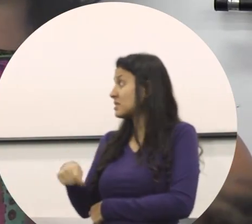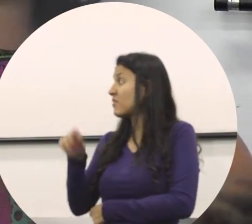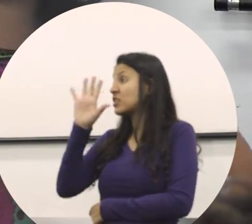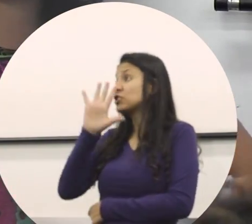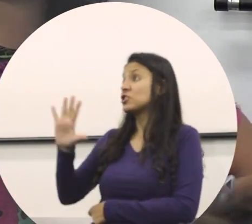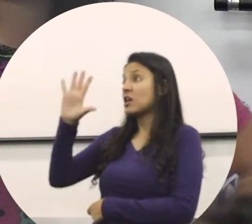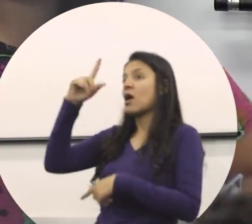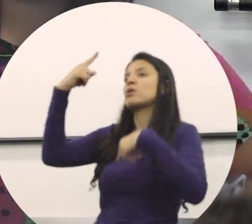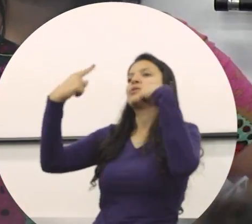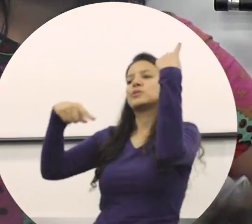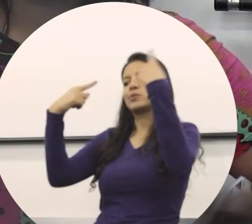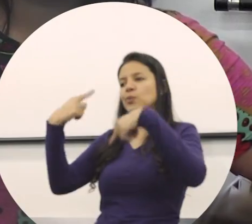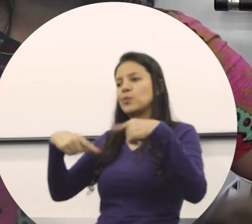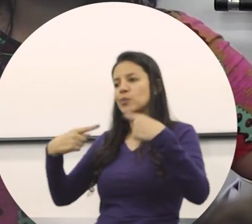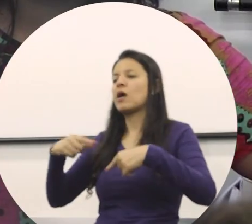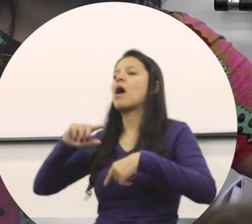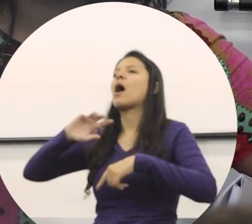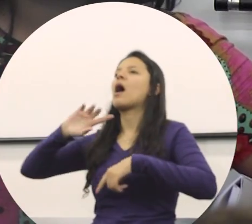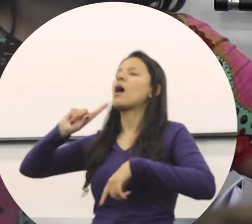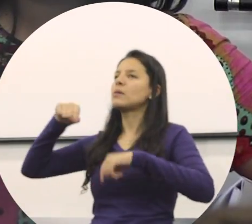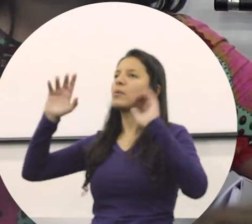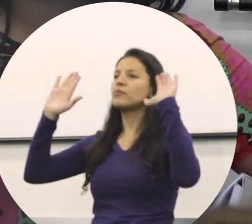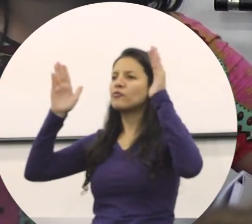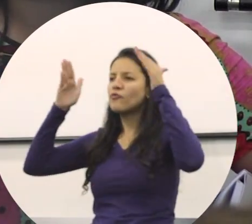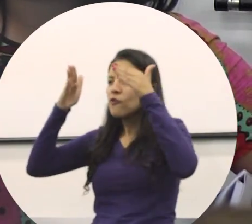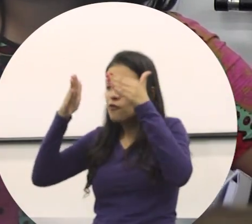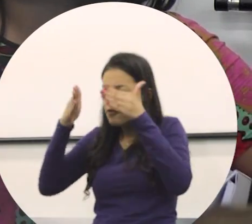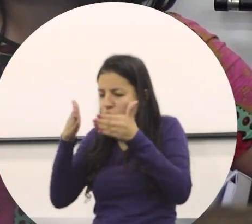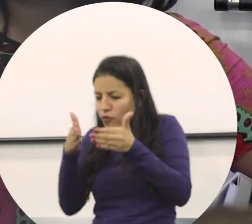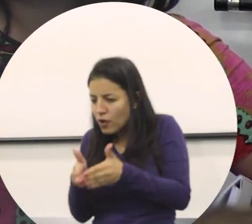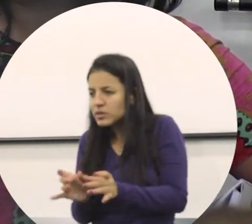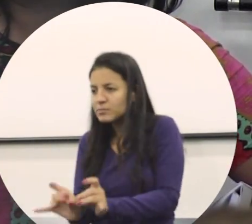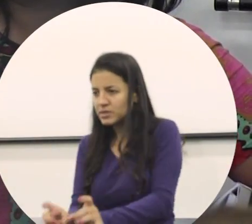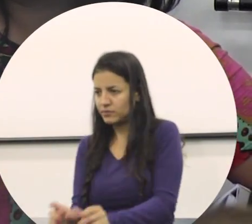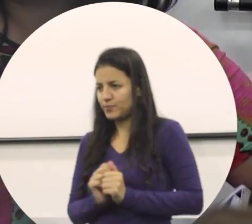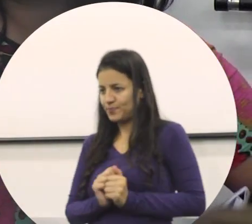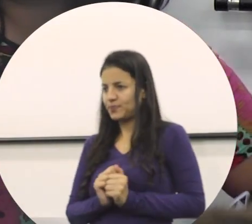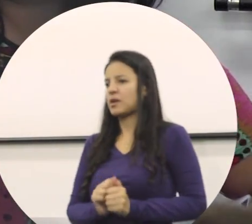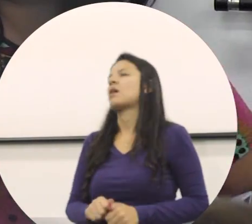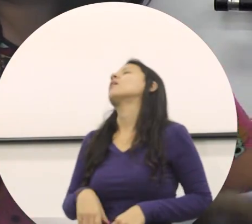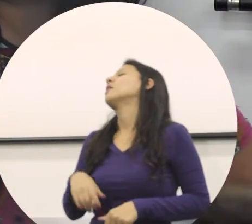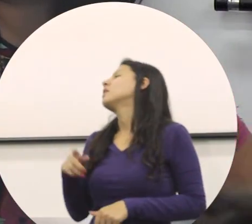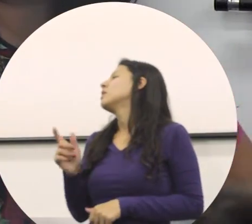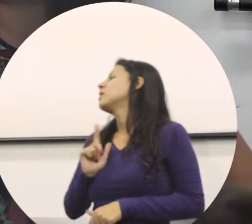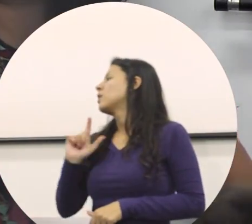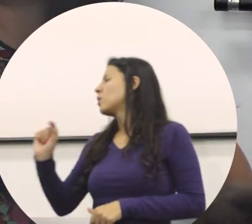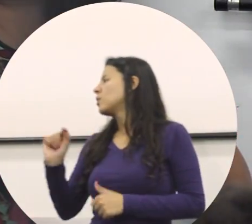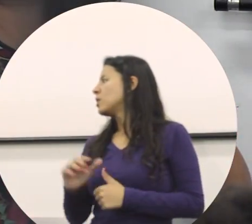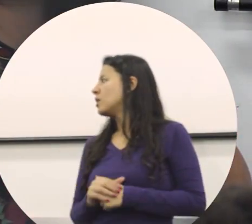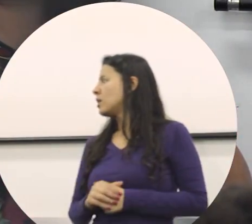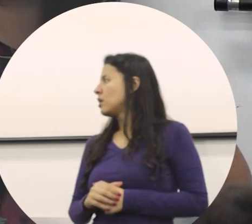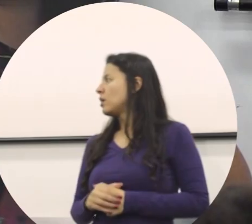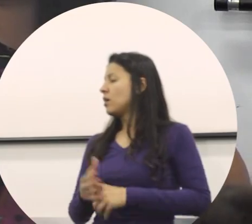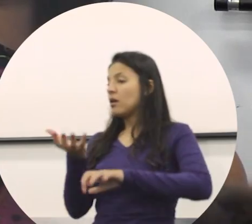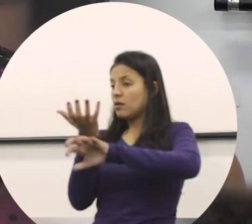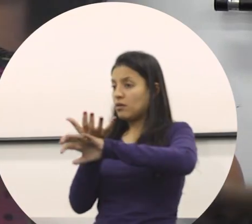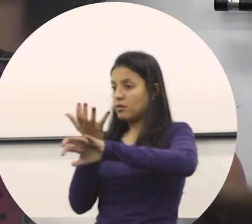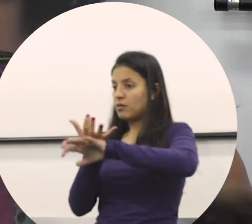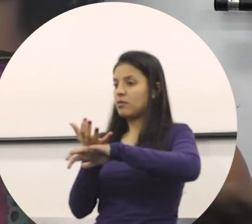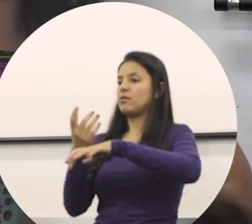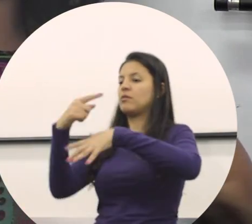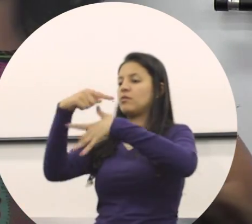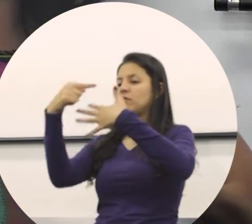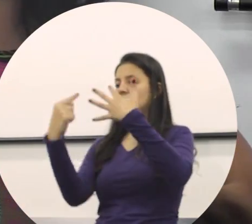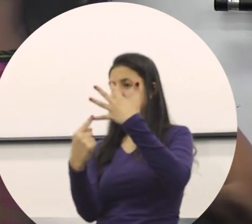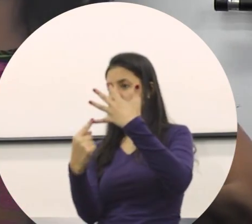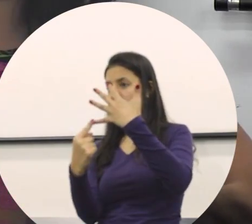gerais para depois a gente ir se voltando para a parte mais específica. Colocamos aqui sobre repensar a grade curricular referente